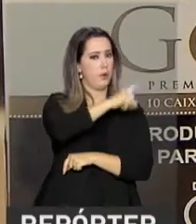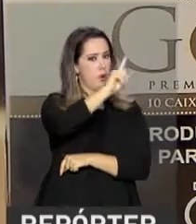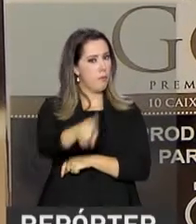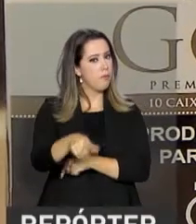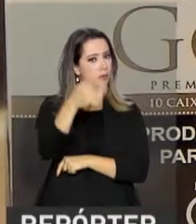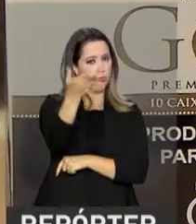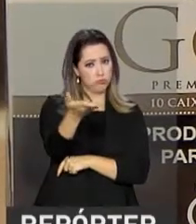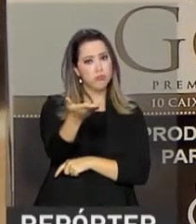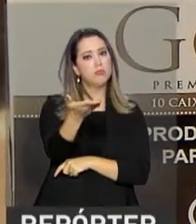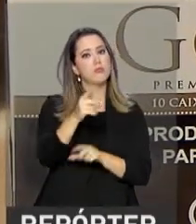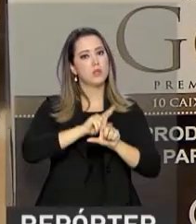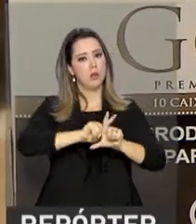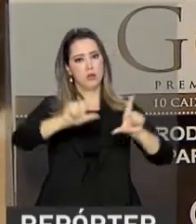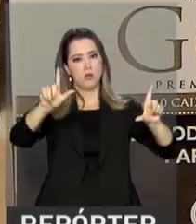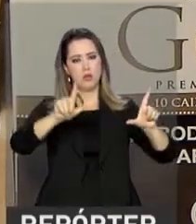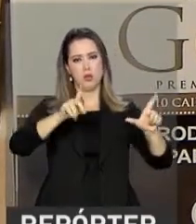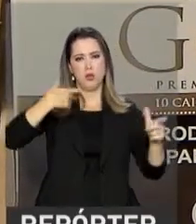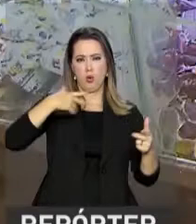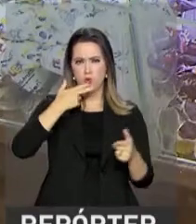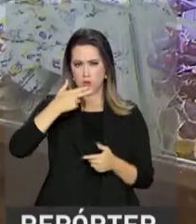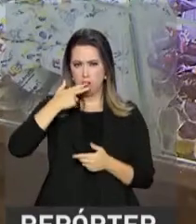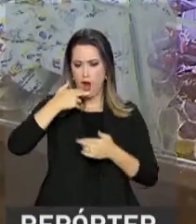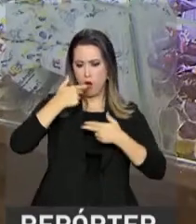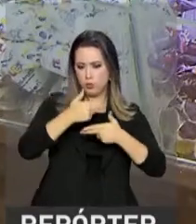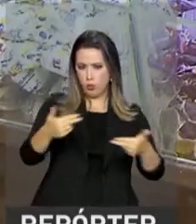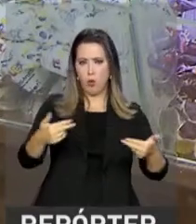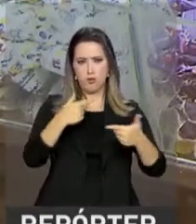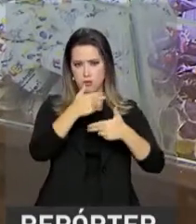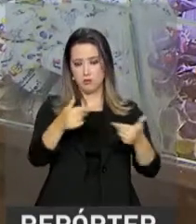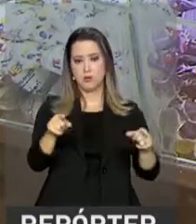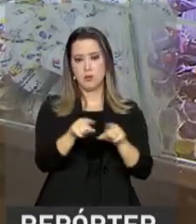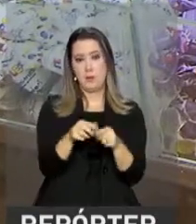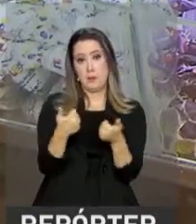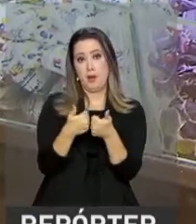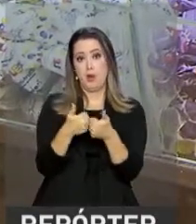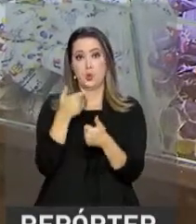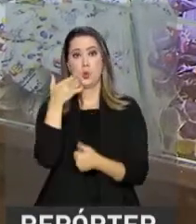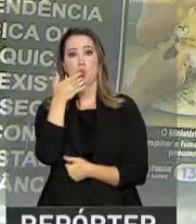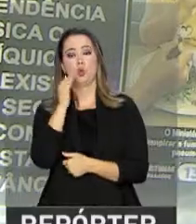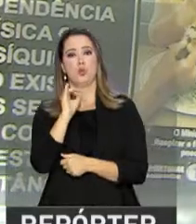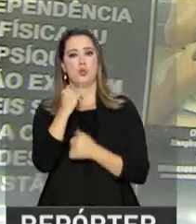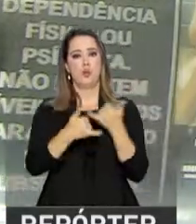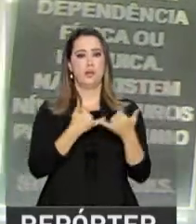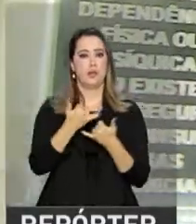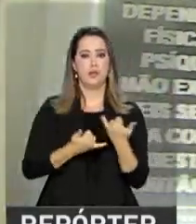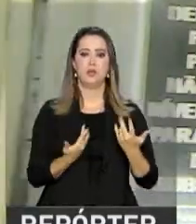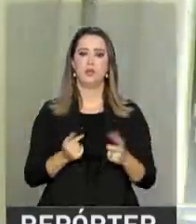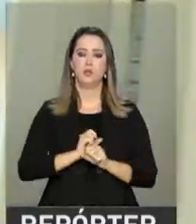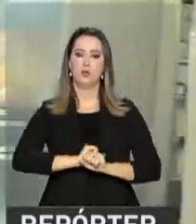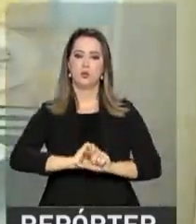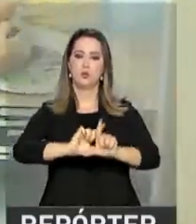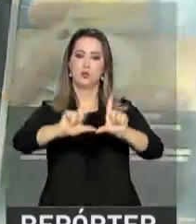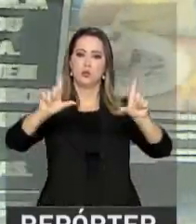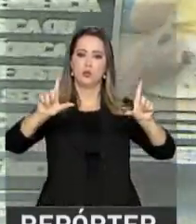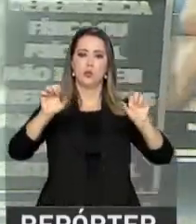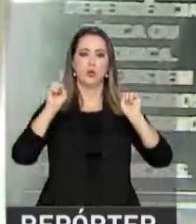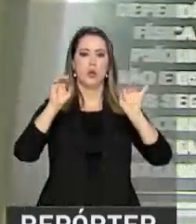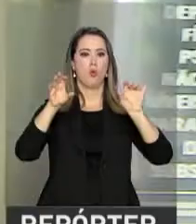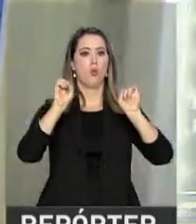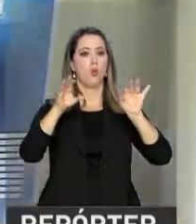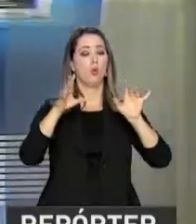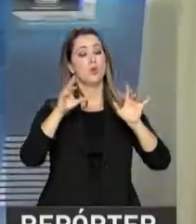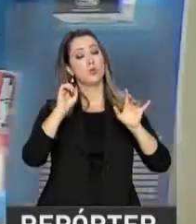exposição de produtos derivados do tabaco próximos a doces e brinquedos os painéis com luz o